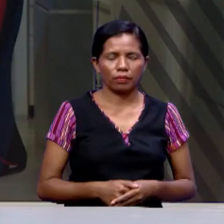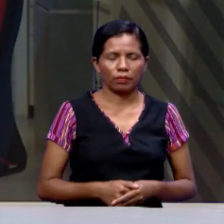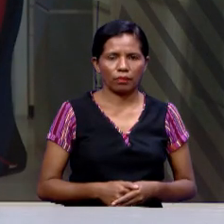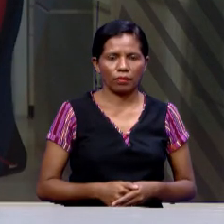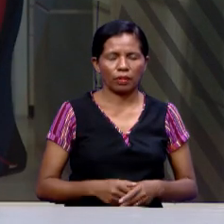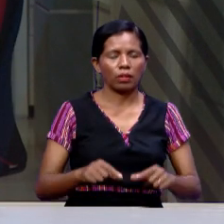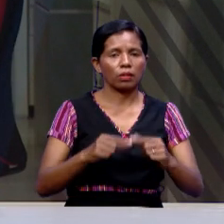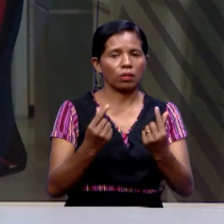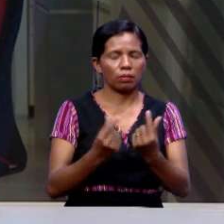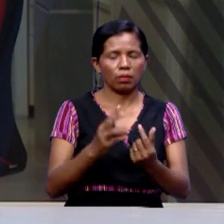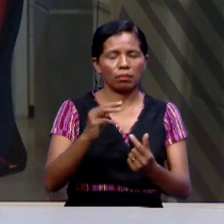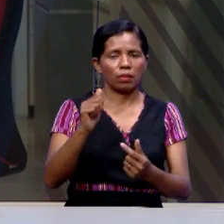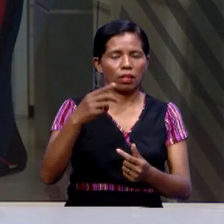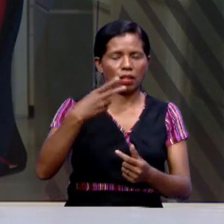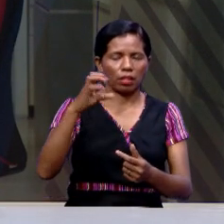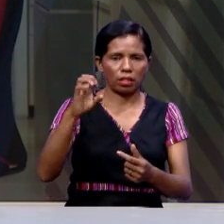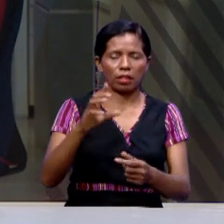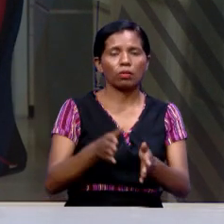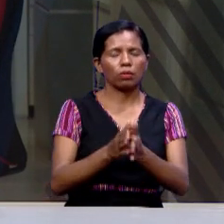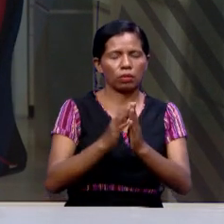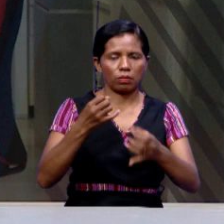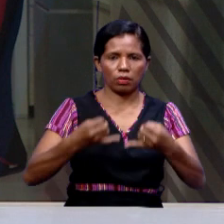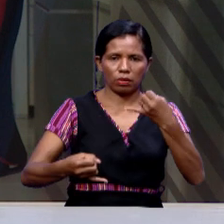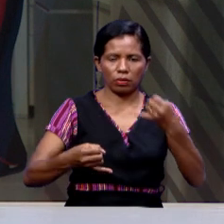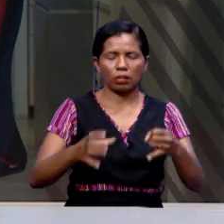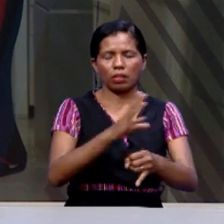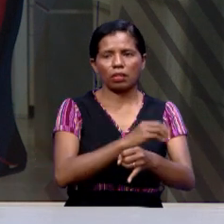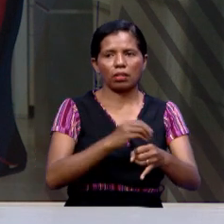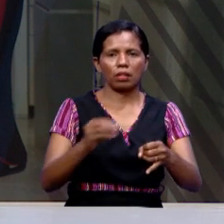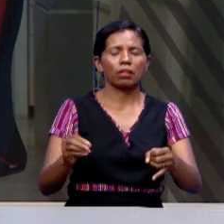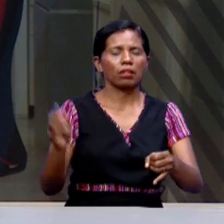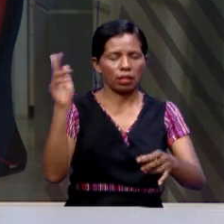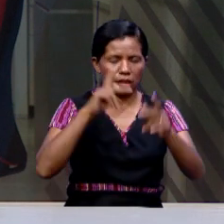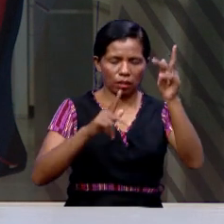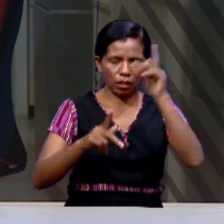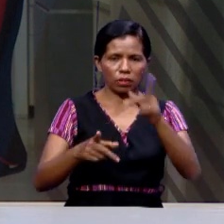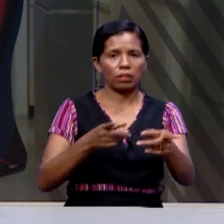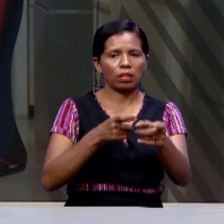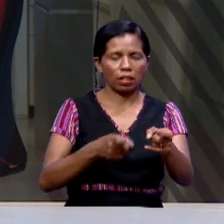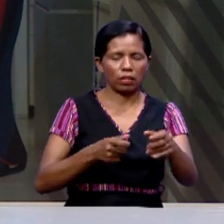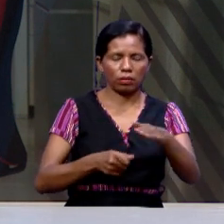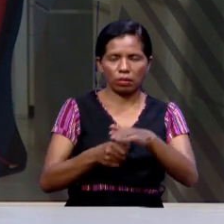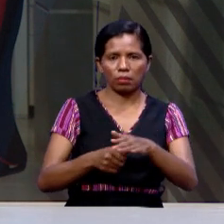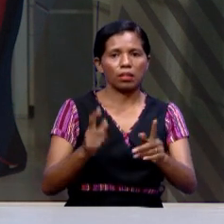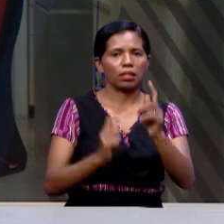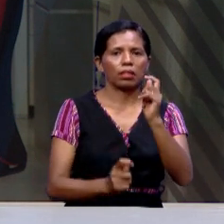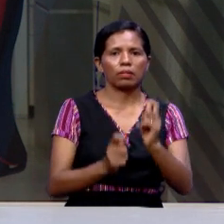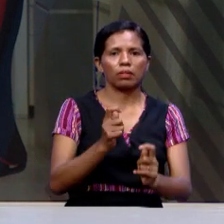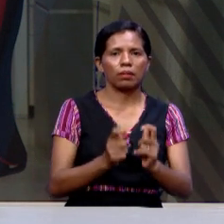Fundação Maheng Husu Judiciário e Justiça atua acelera caso quilat ilegal ba tribunal.